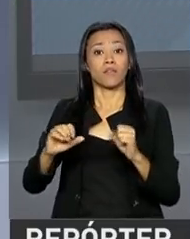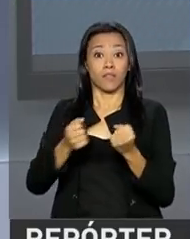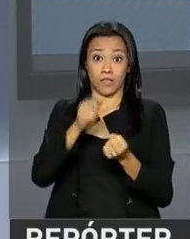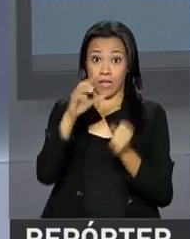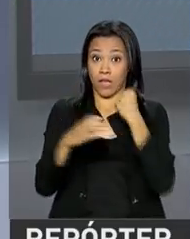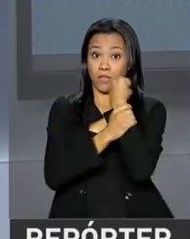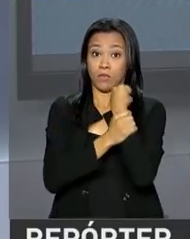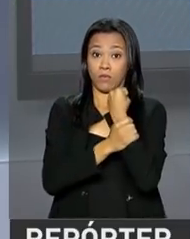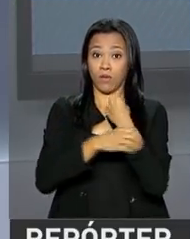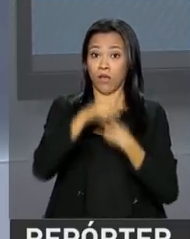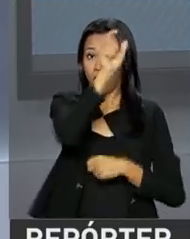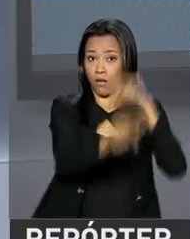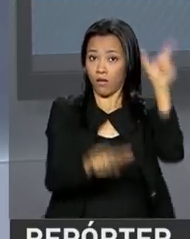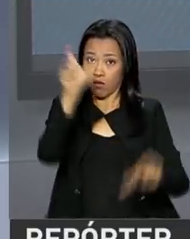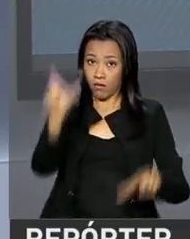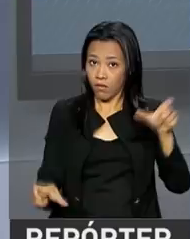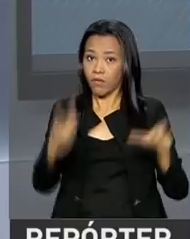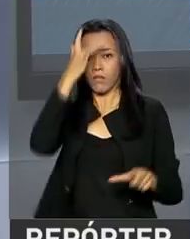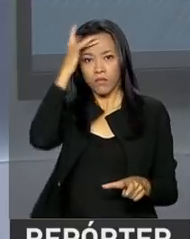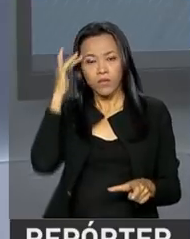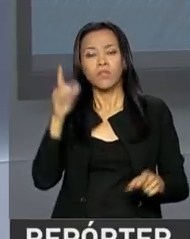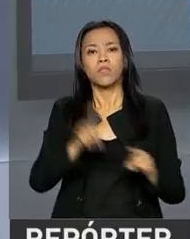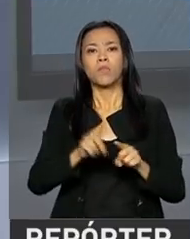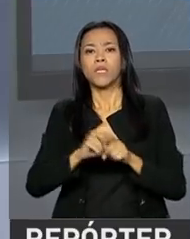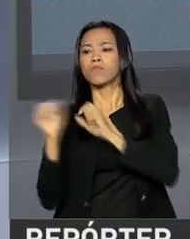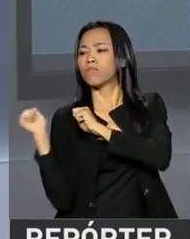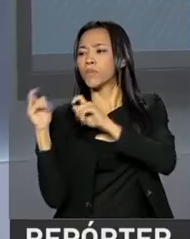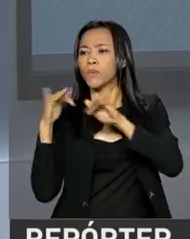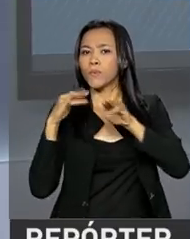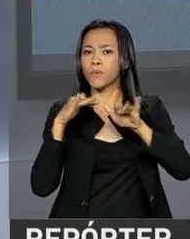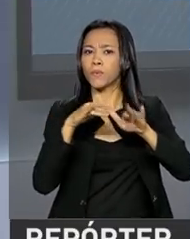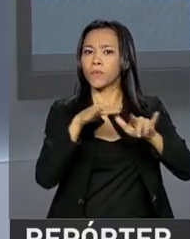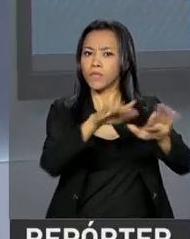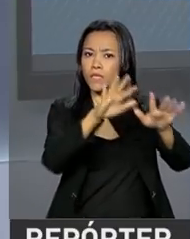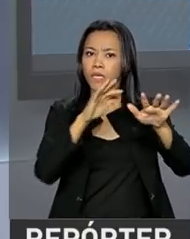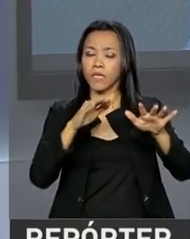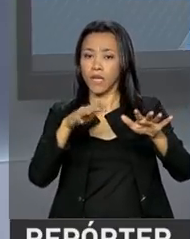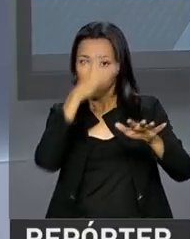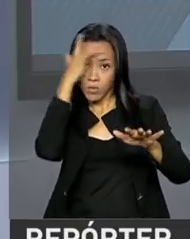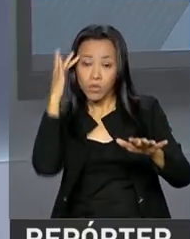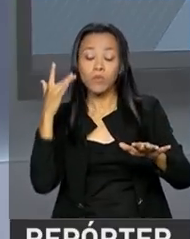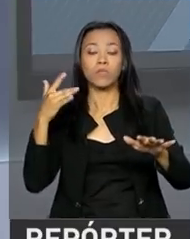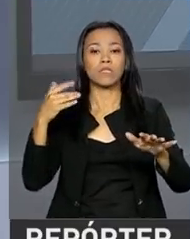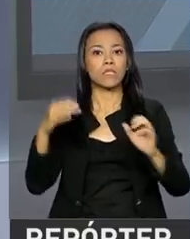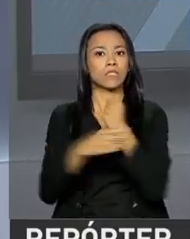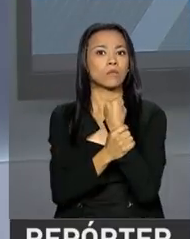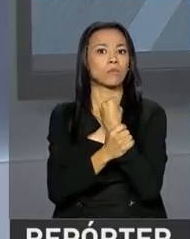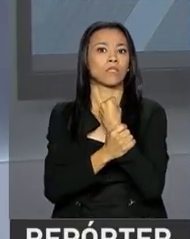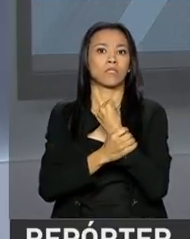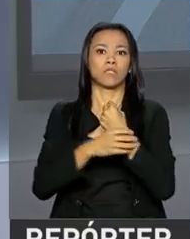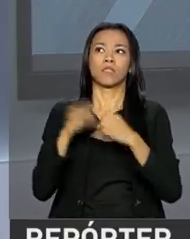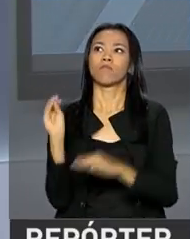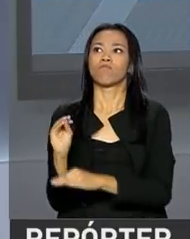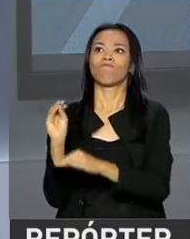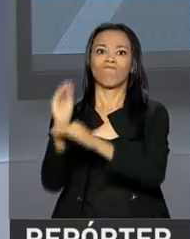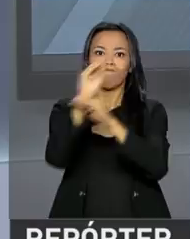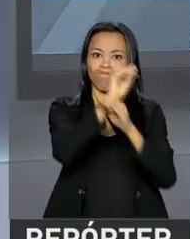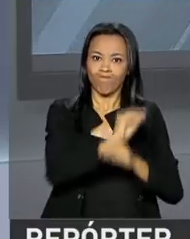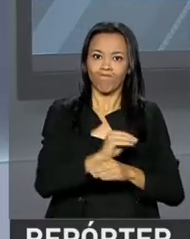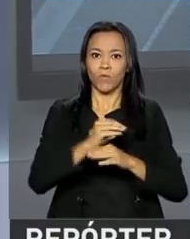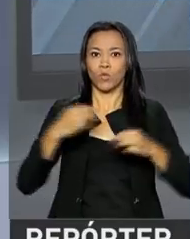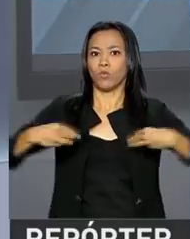das pessoas proporcionar saída segura dos prédios da esplanada e proteger o patrimônio público